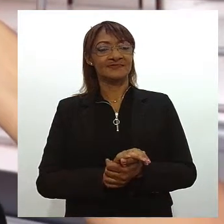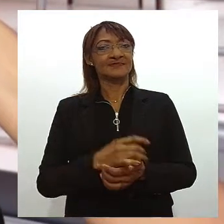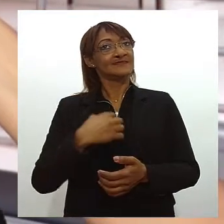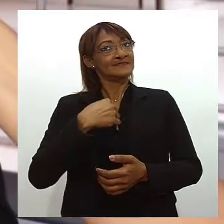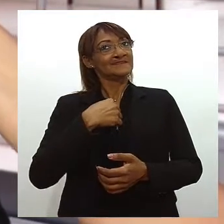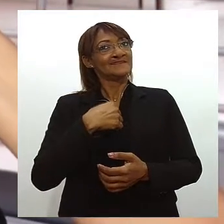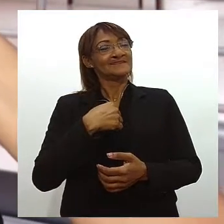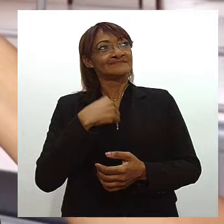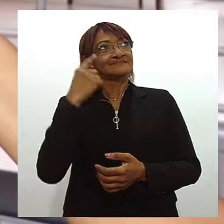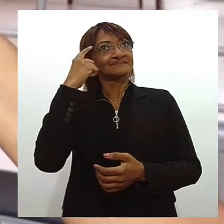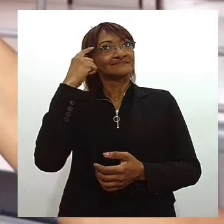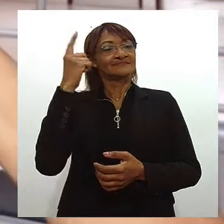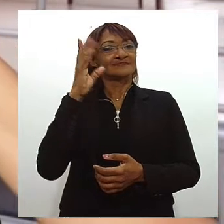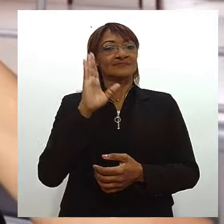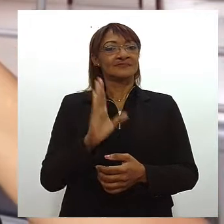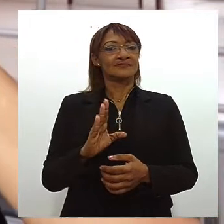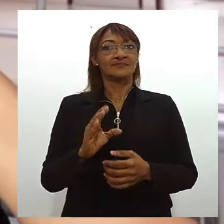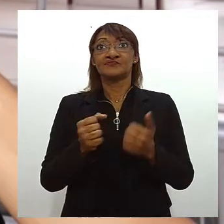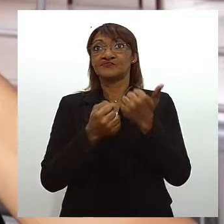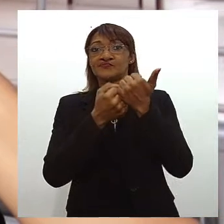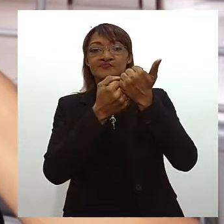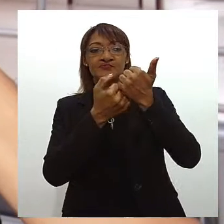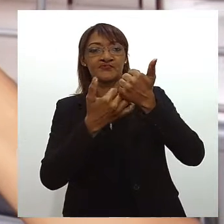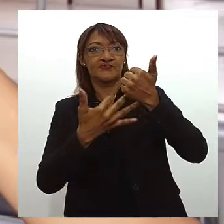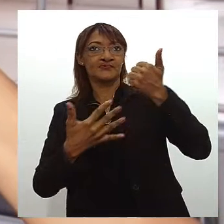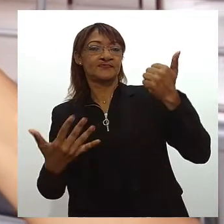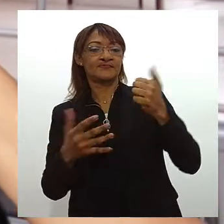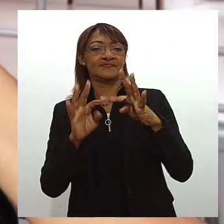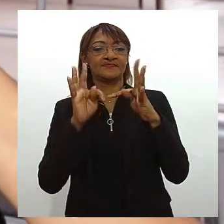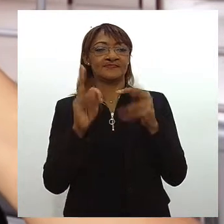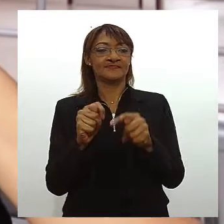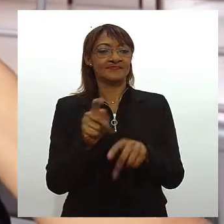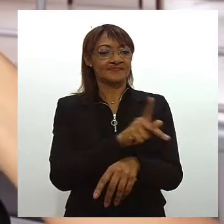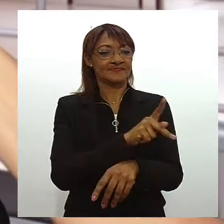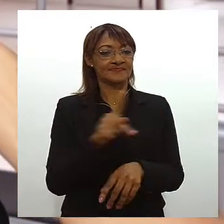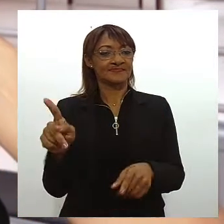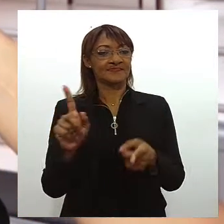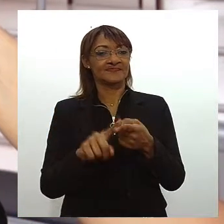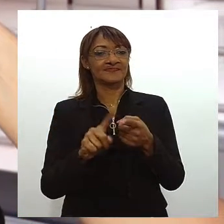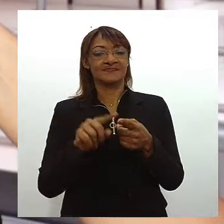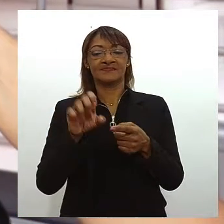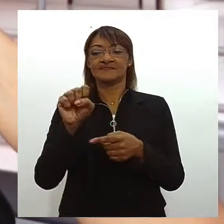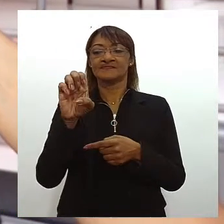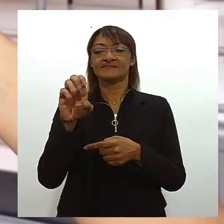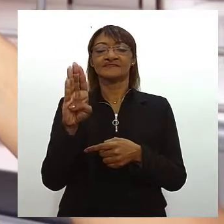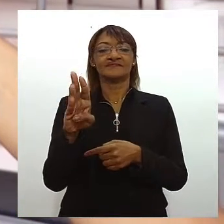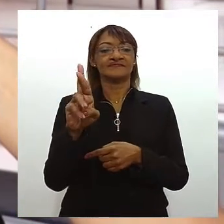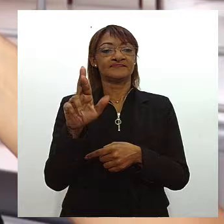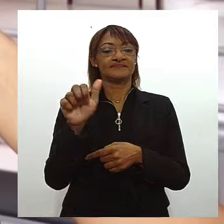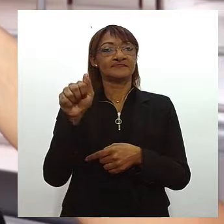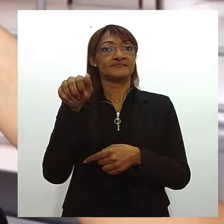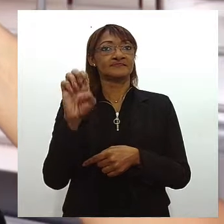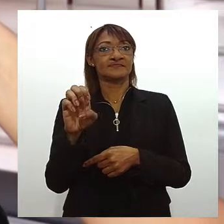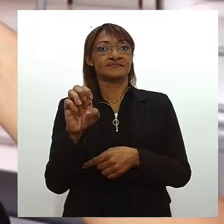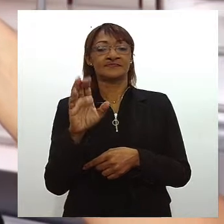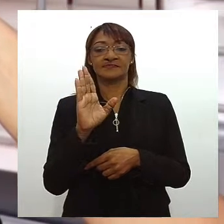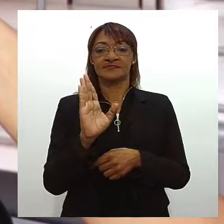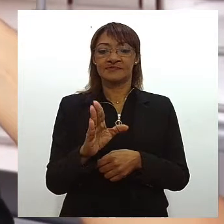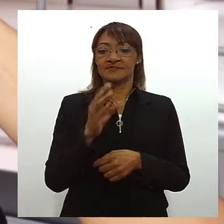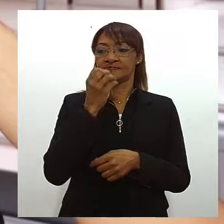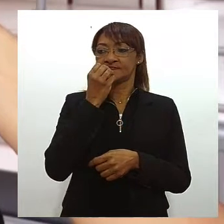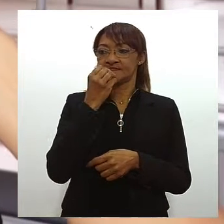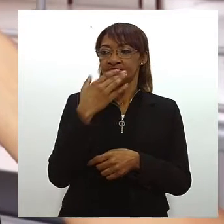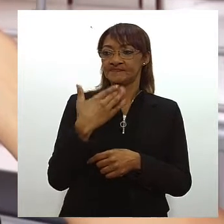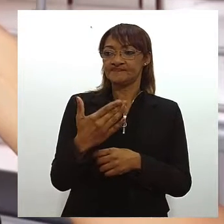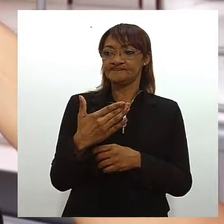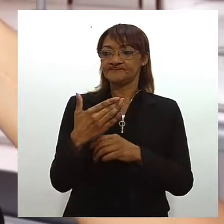iniciativa perante toda a diretoria e presidência do SEBRAE. Eu entendo que estreitarmos esse canal